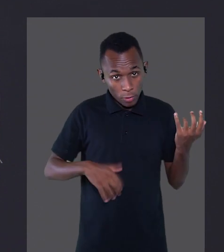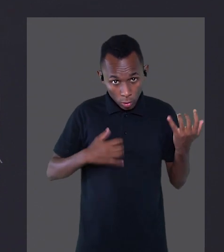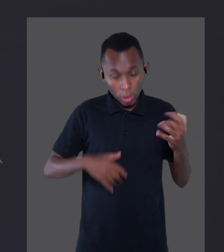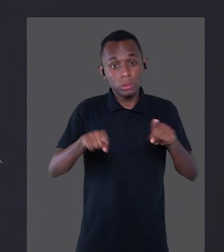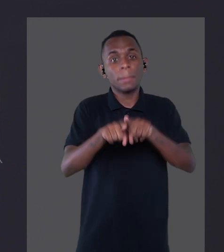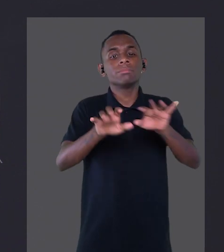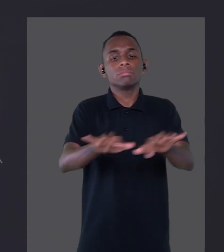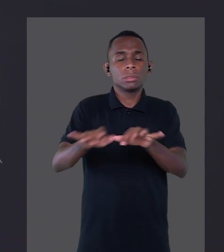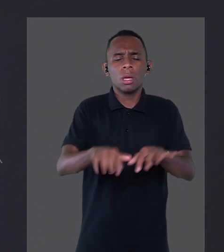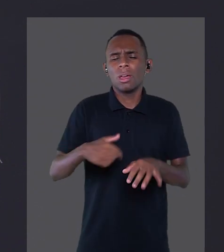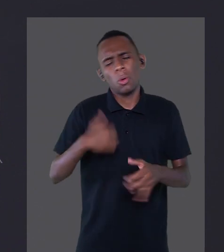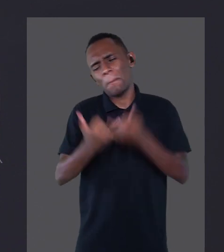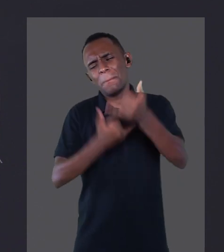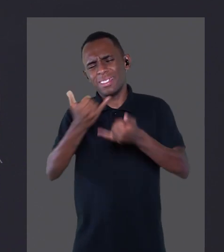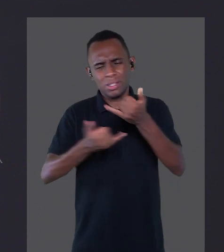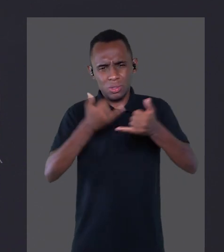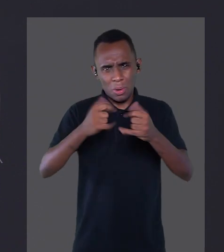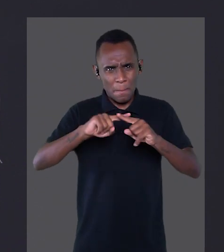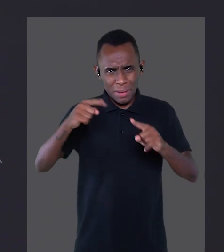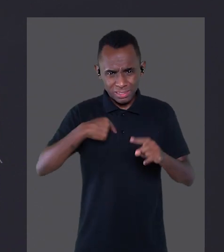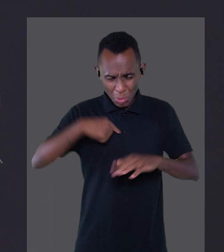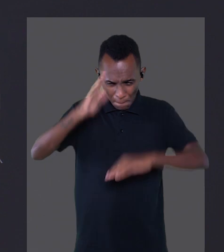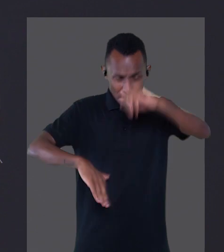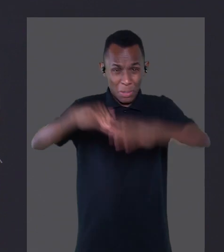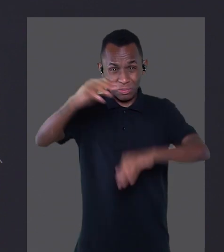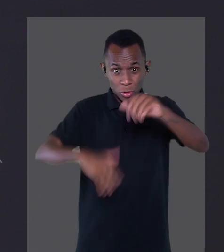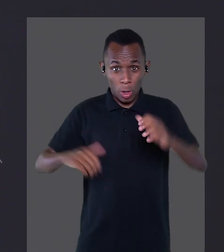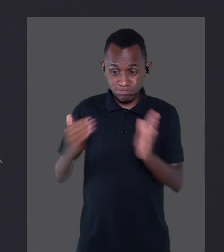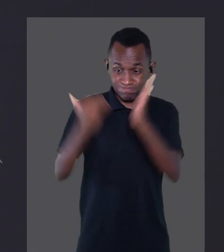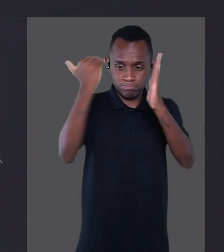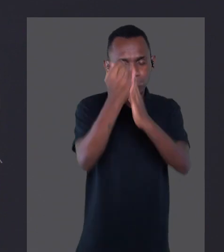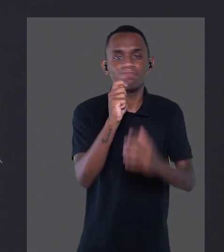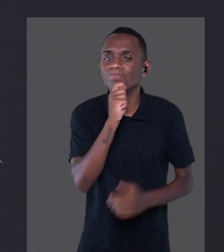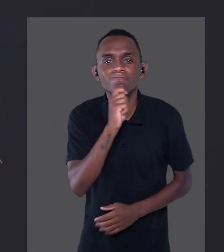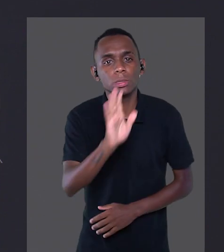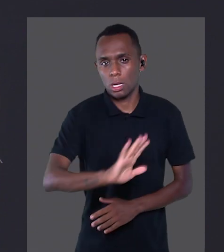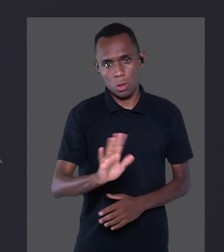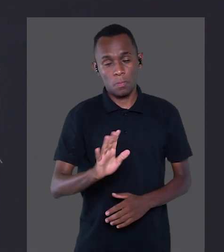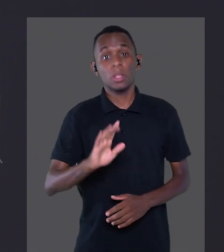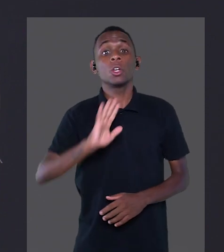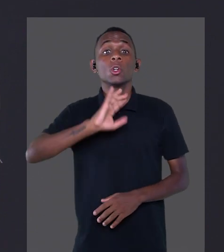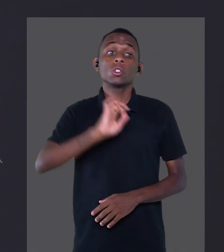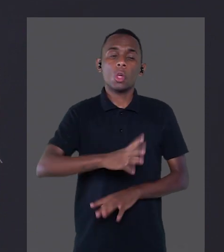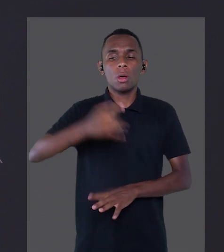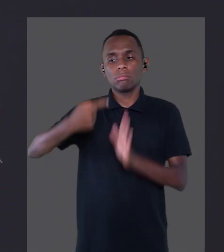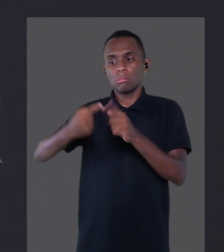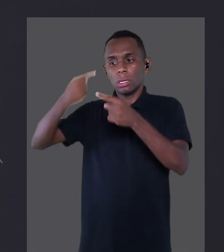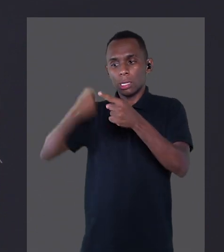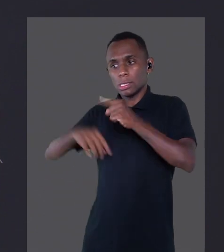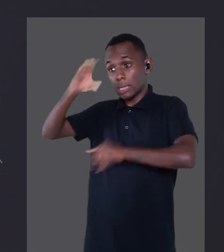Eu brinco, né? Mas eu não me considero músico. Eu acho que eu aprendi de música o suficiente, talvez,